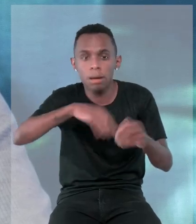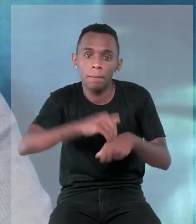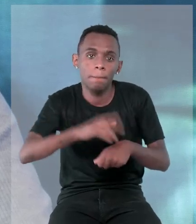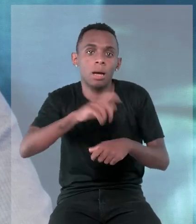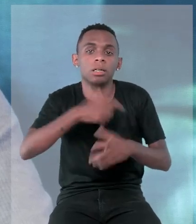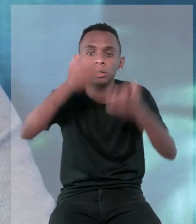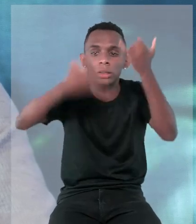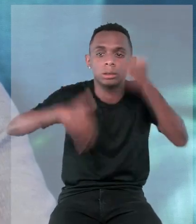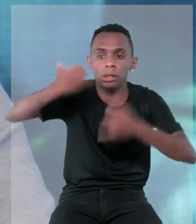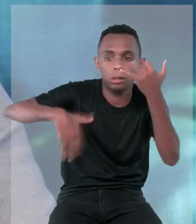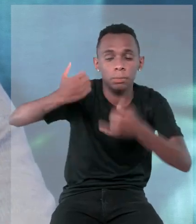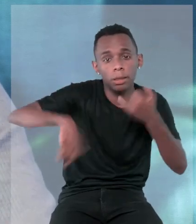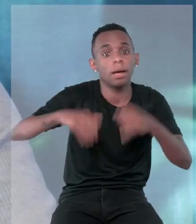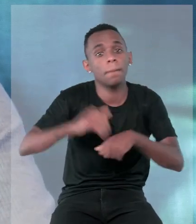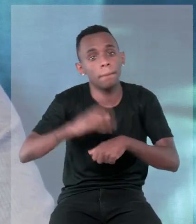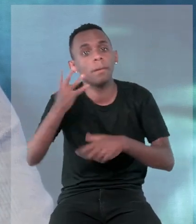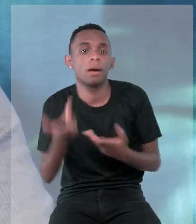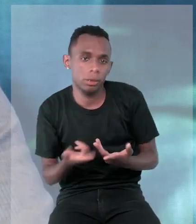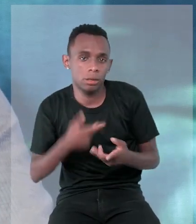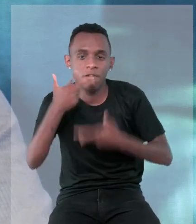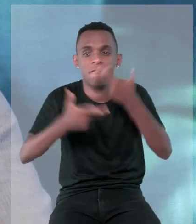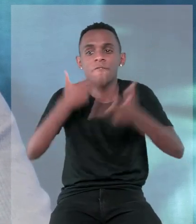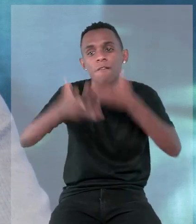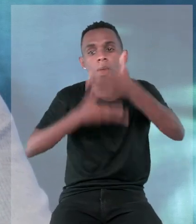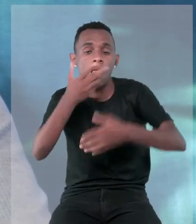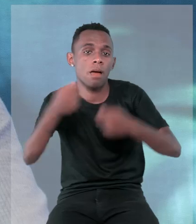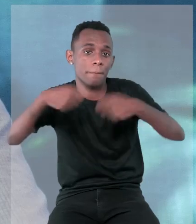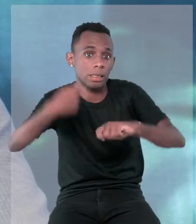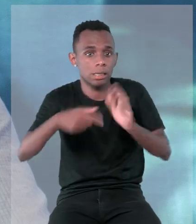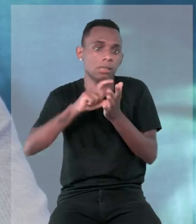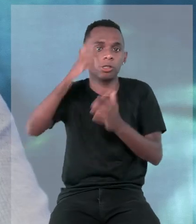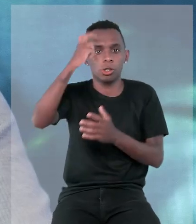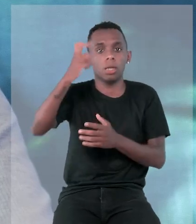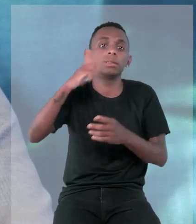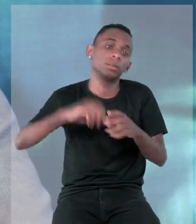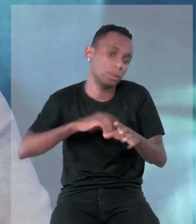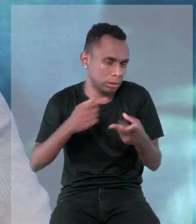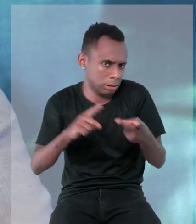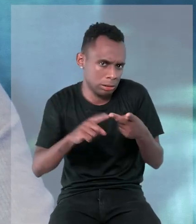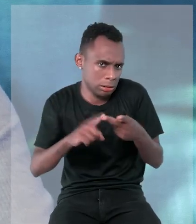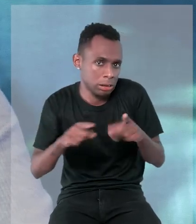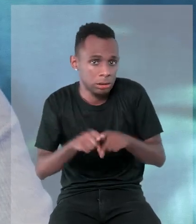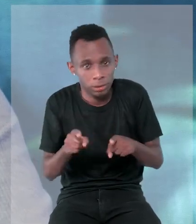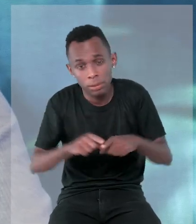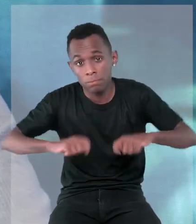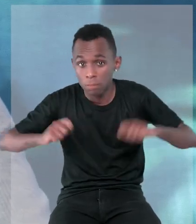capacidade verbal, vamos dizer assim, e capacidade verbal demonstra inteligência e também uma